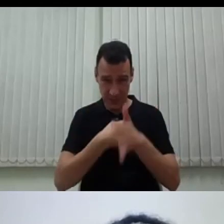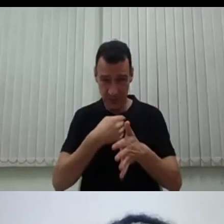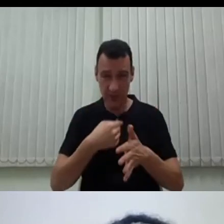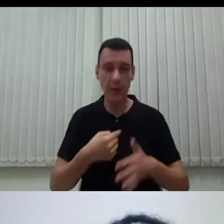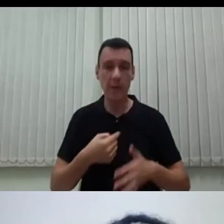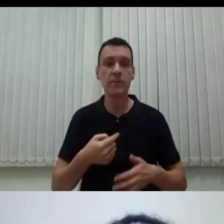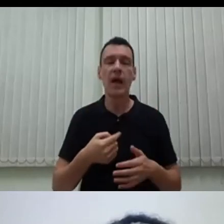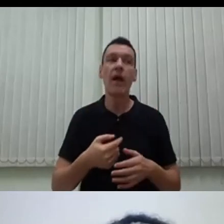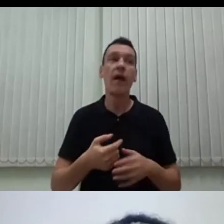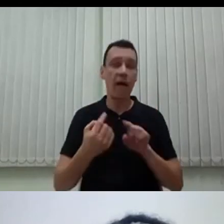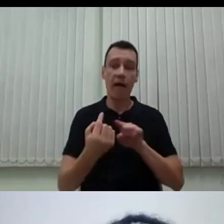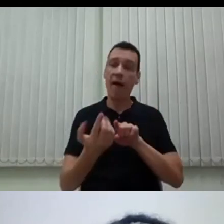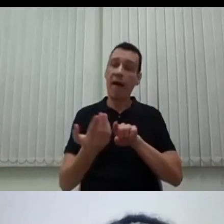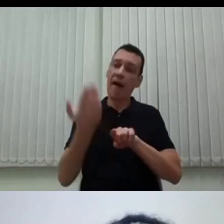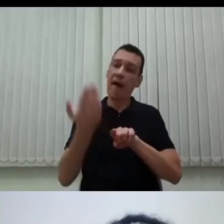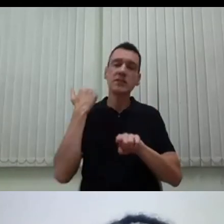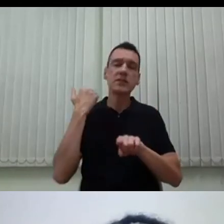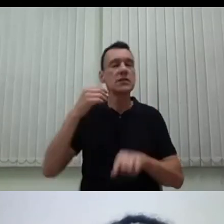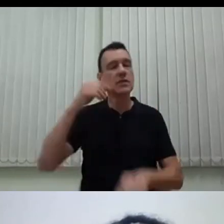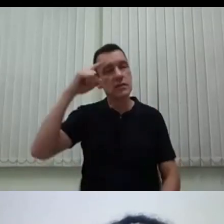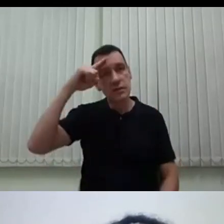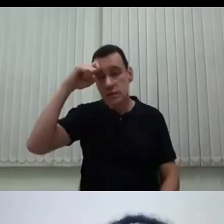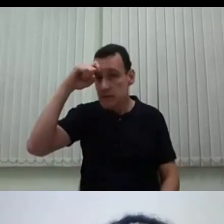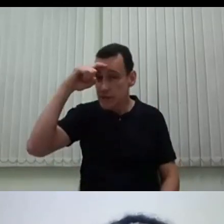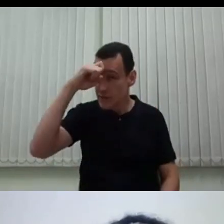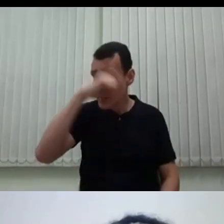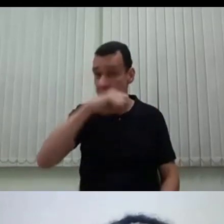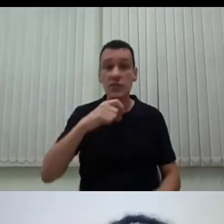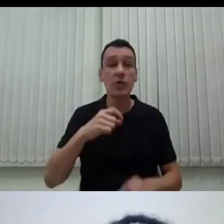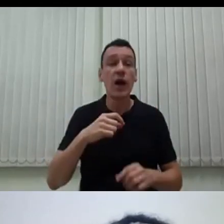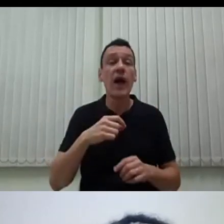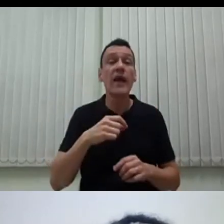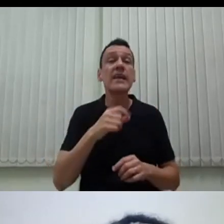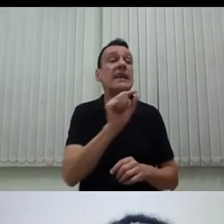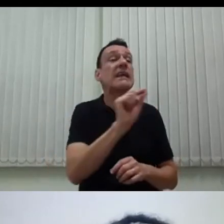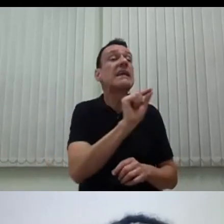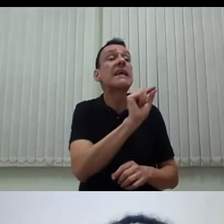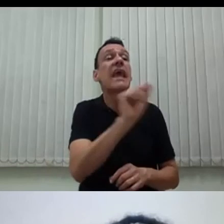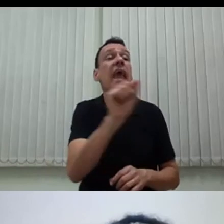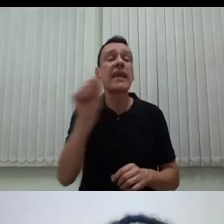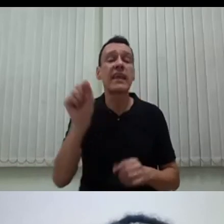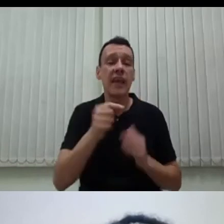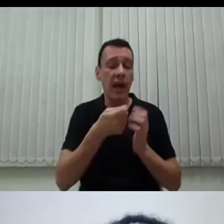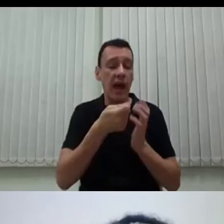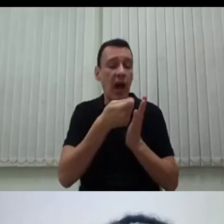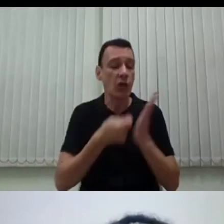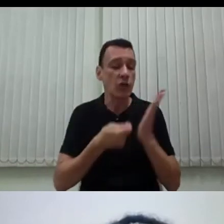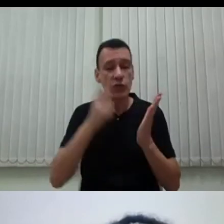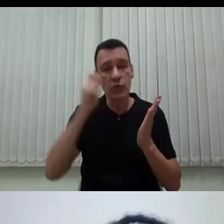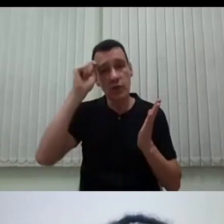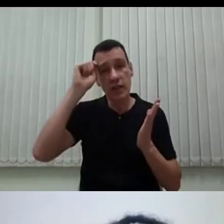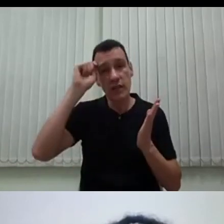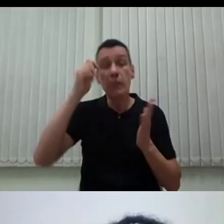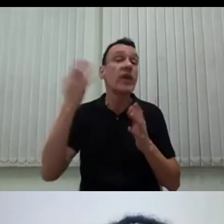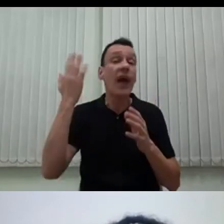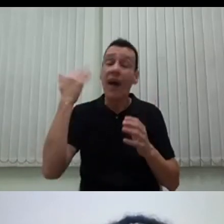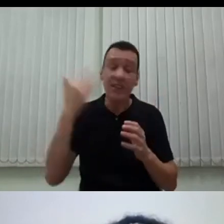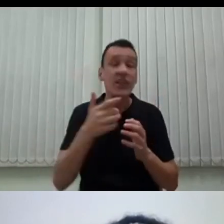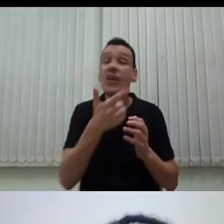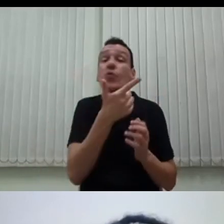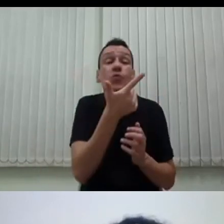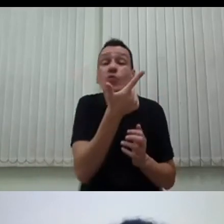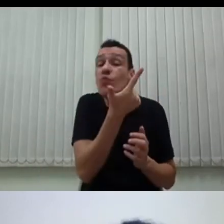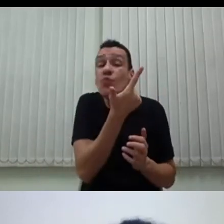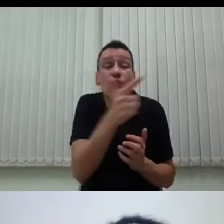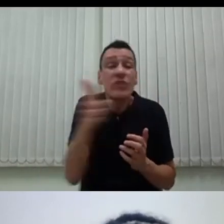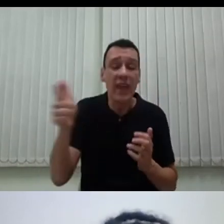muito difícil você conseguir um autor negro, né, uma autora negra, publicar o seu livro. Né?